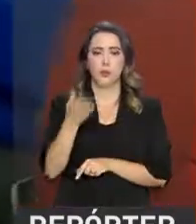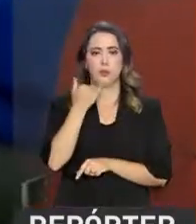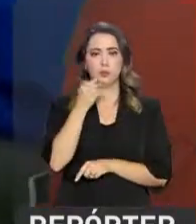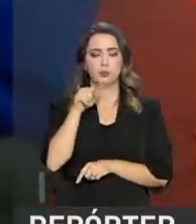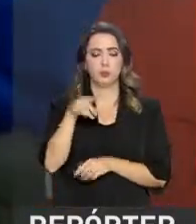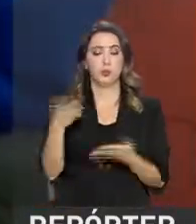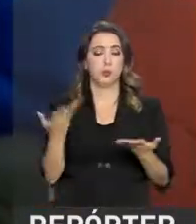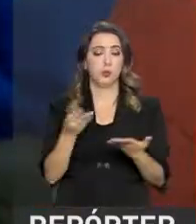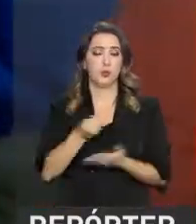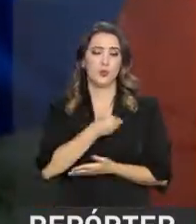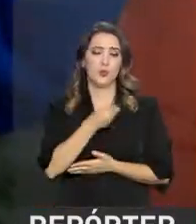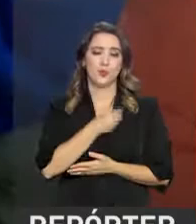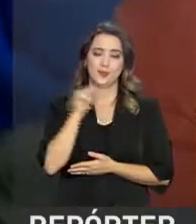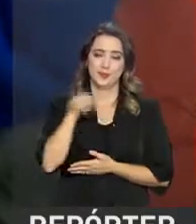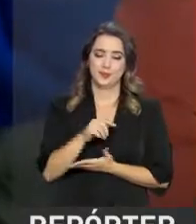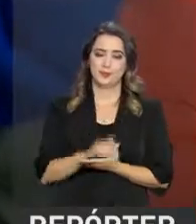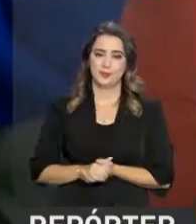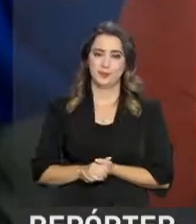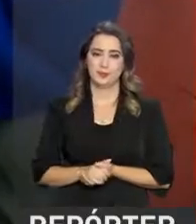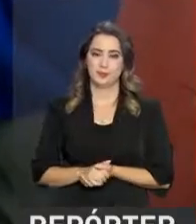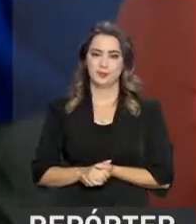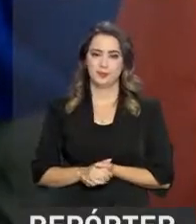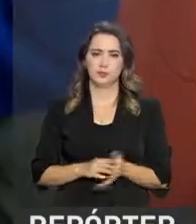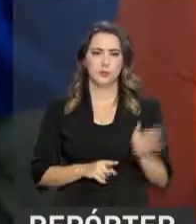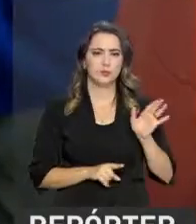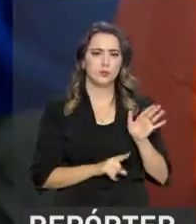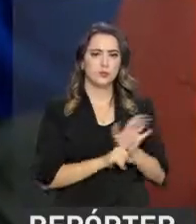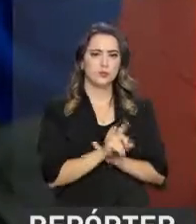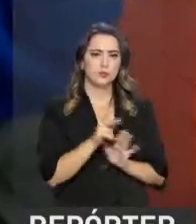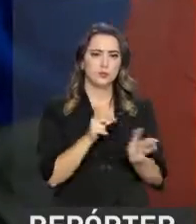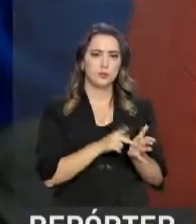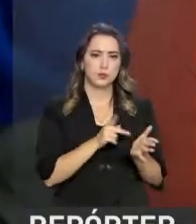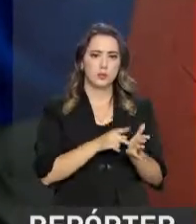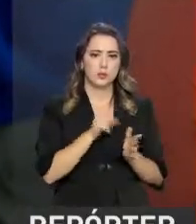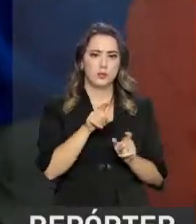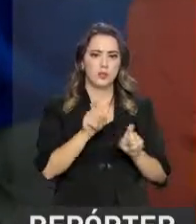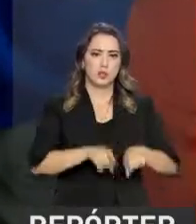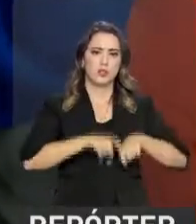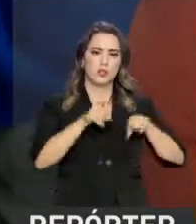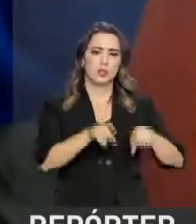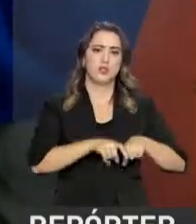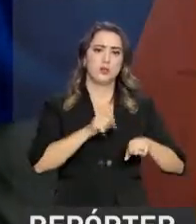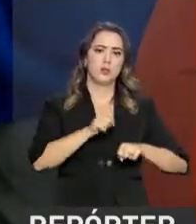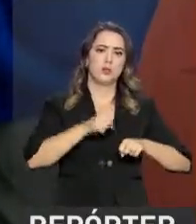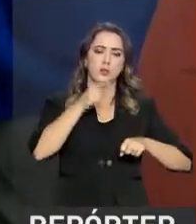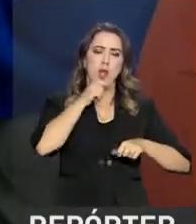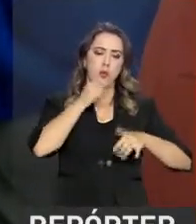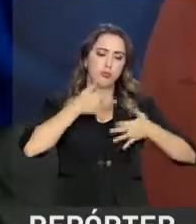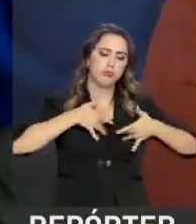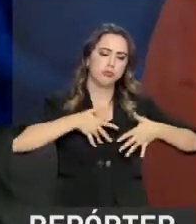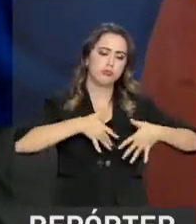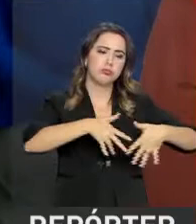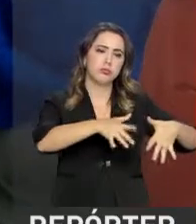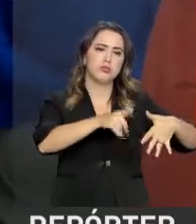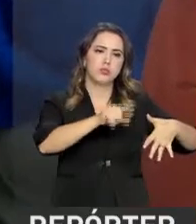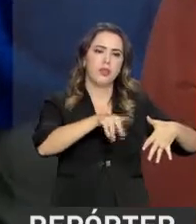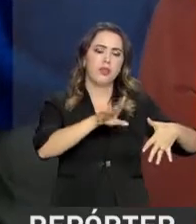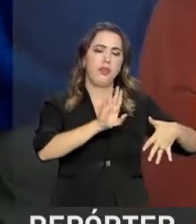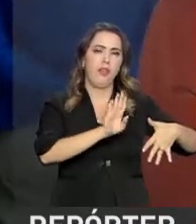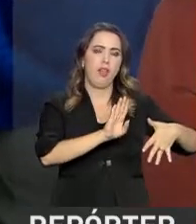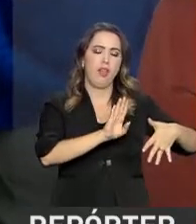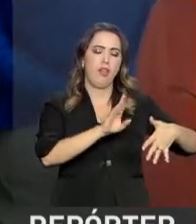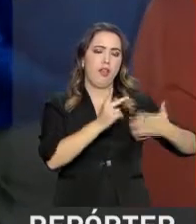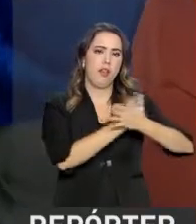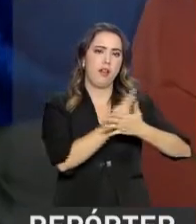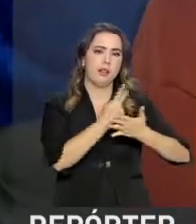ao vivo aqui. E é verdade que a agricultura e a irrigação são vilões nessa questão do uso da água? Não, pelo contrário. A agricultura hoje